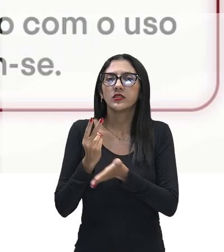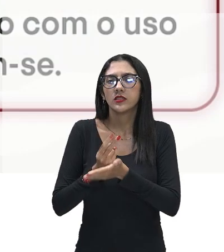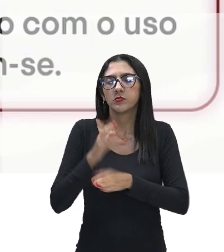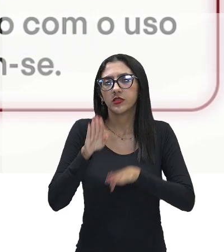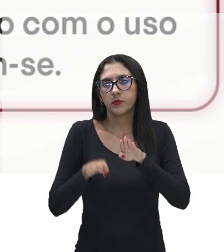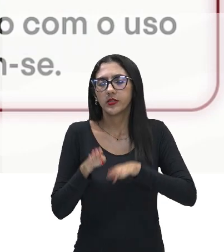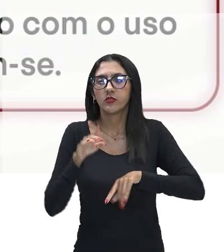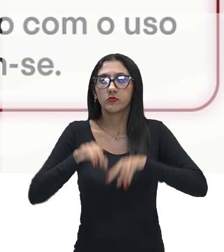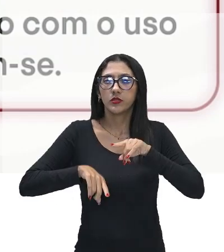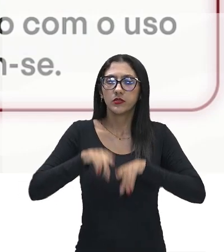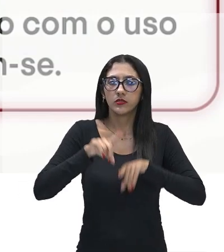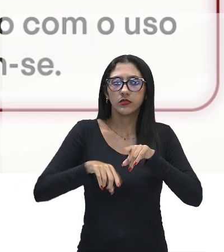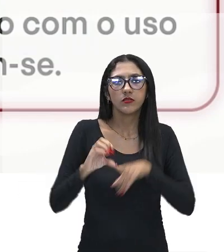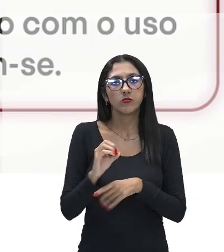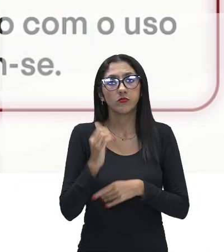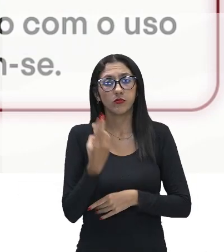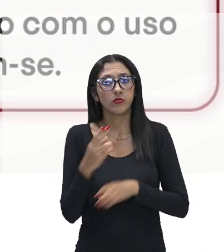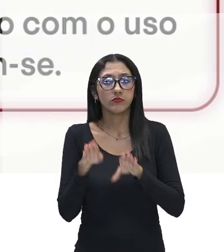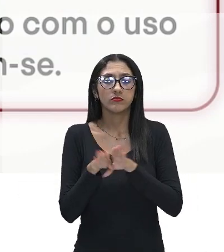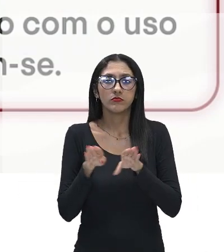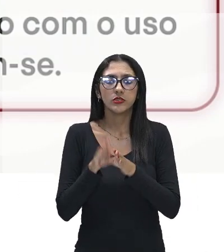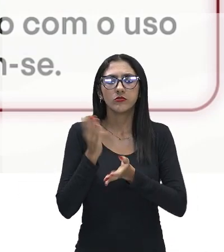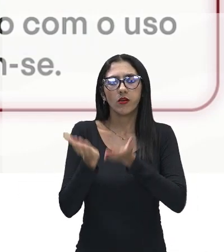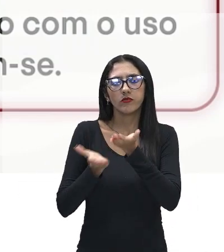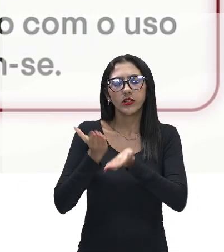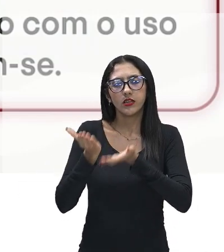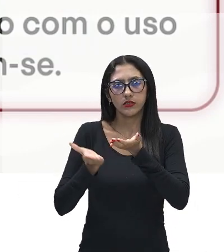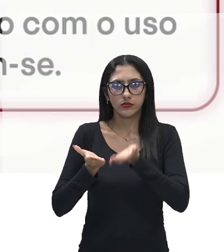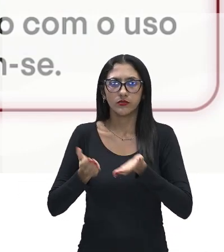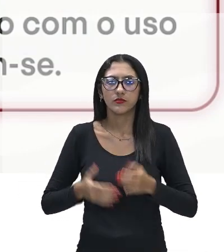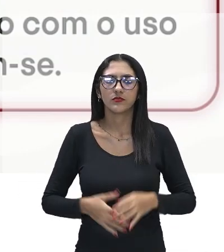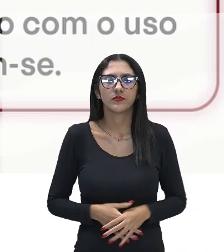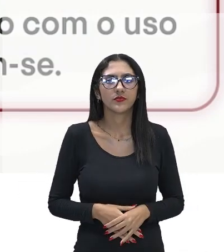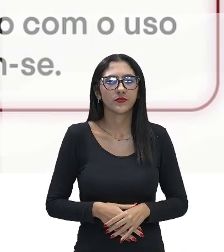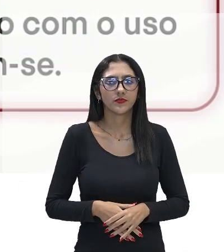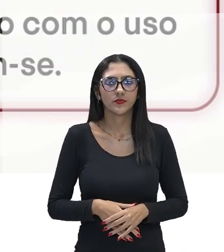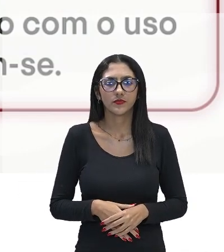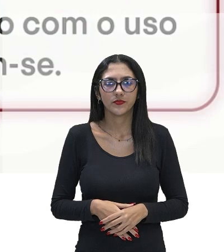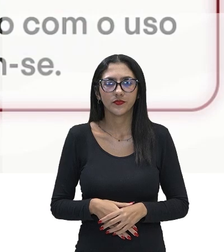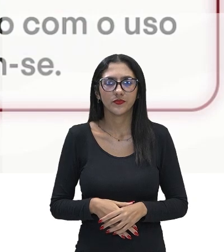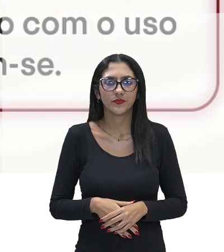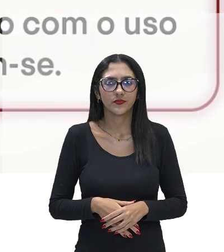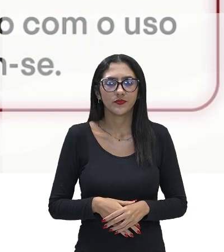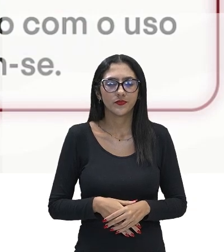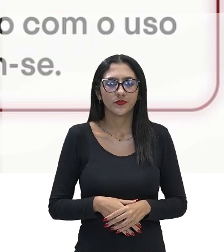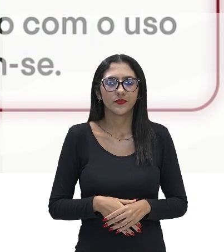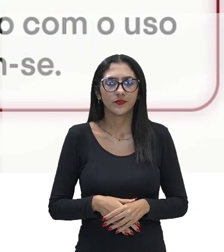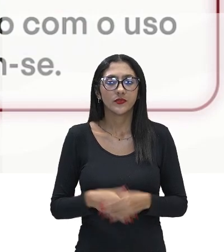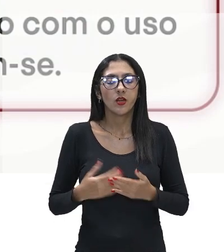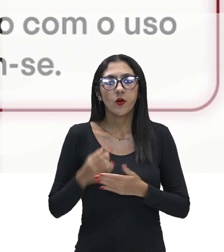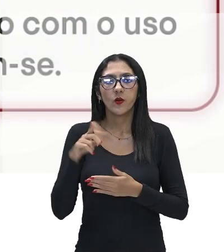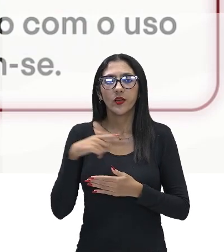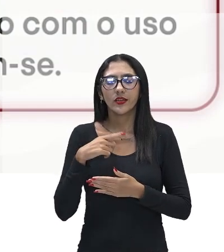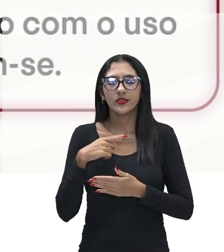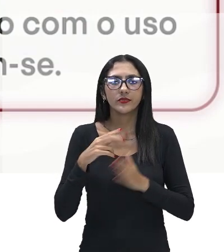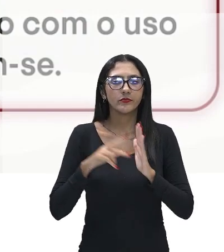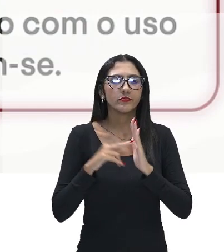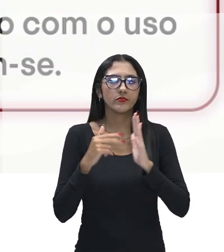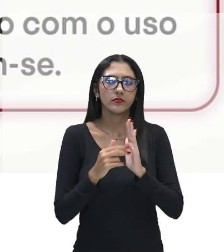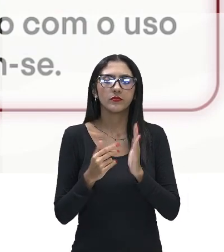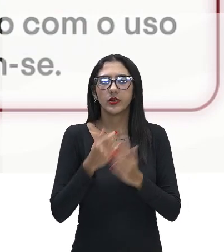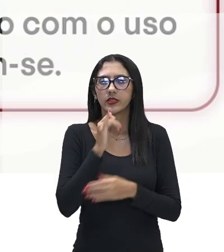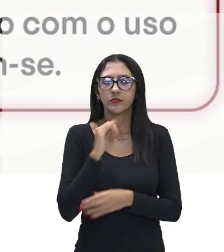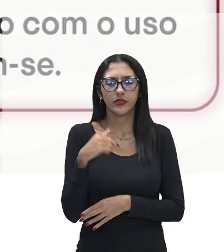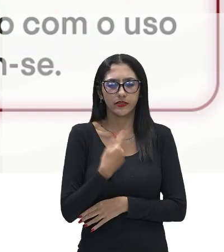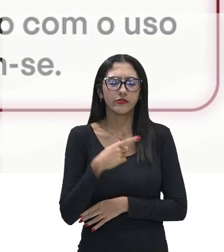do produto ou serviço ao qual referem-se. Então, aí as despesas, exatamente, né? Os nossos